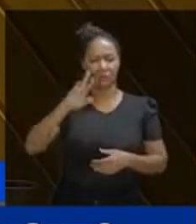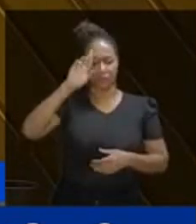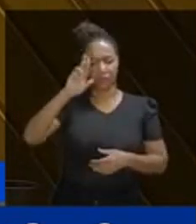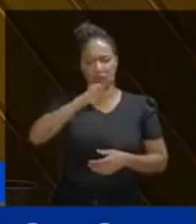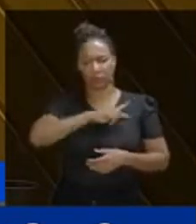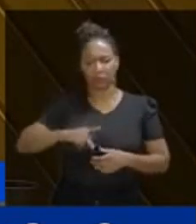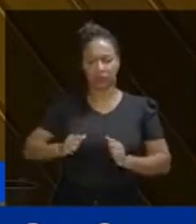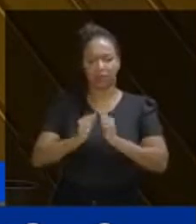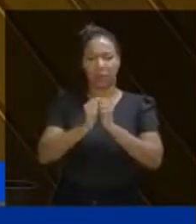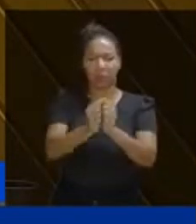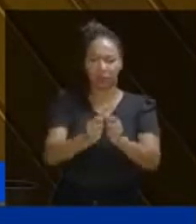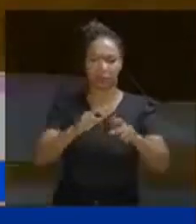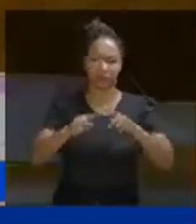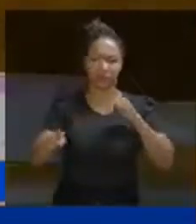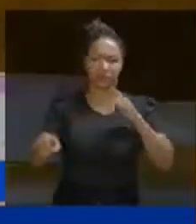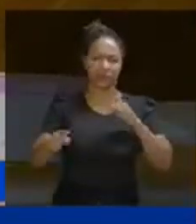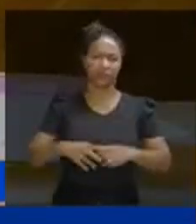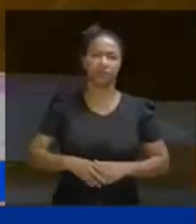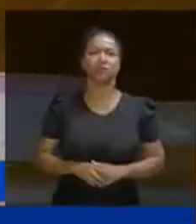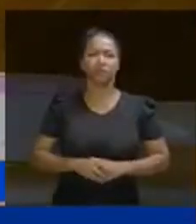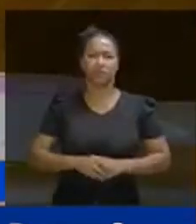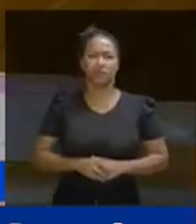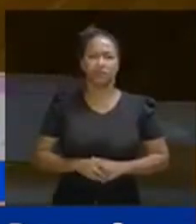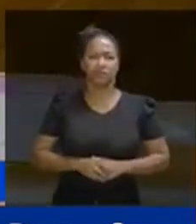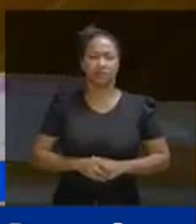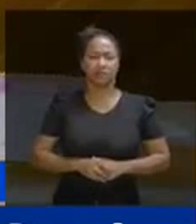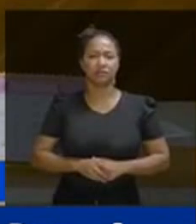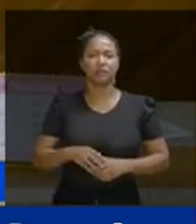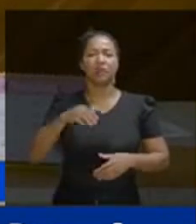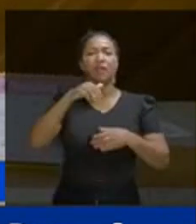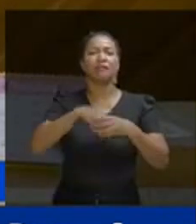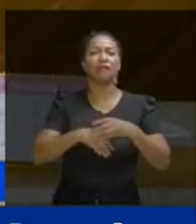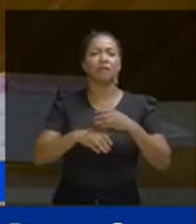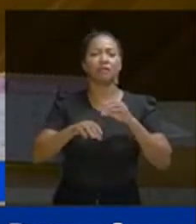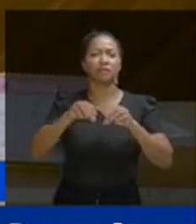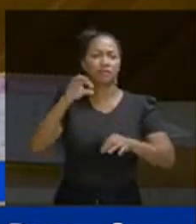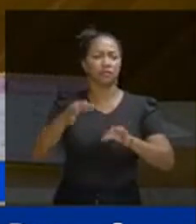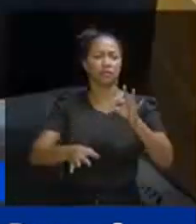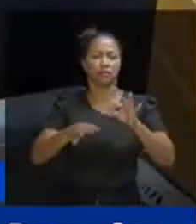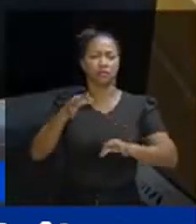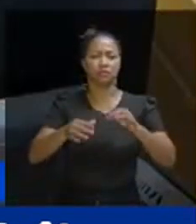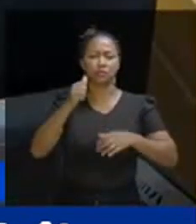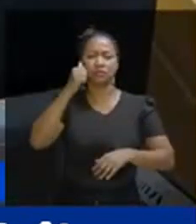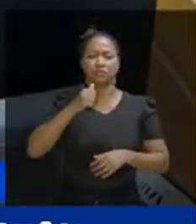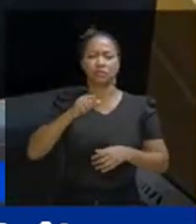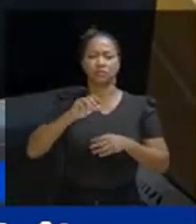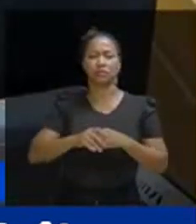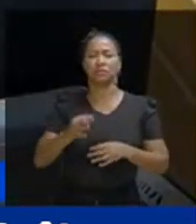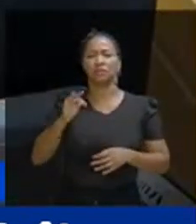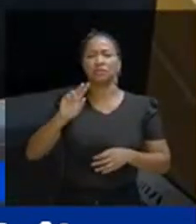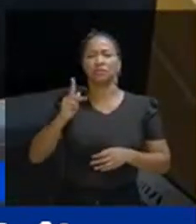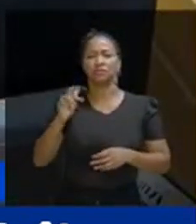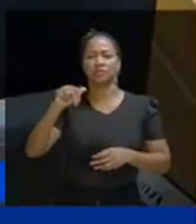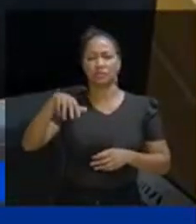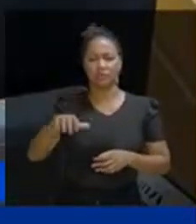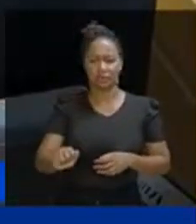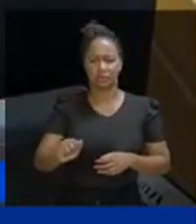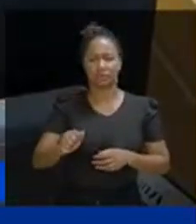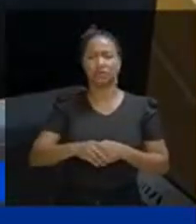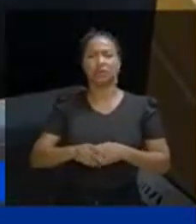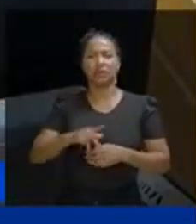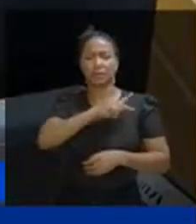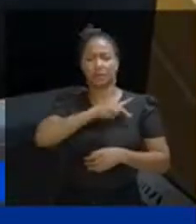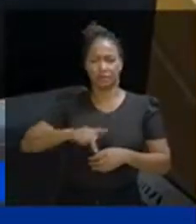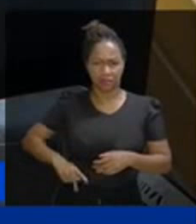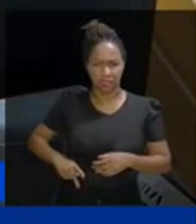presidente, eu acompanho a divergência. Como vota a juíza Tina Souza? Excelentíssimo senhor presidente, eminentes